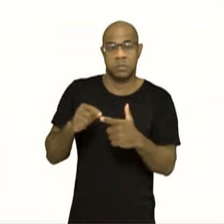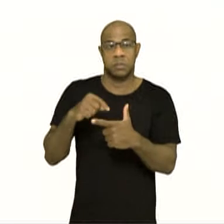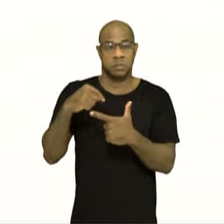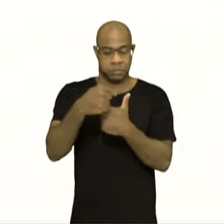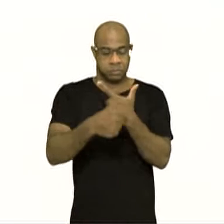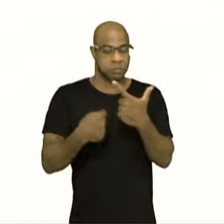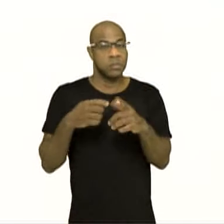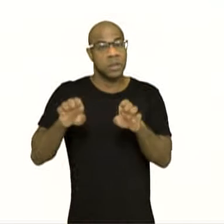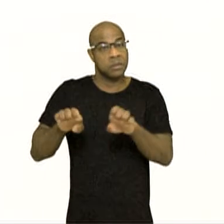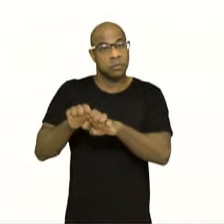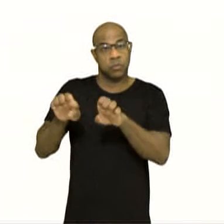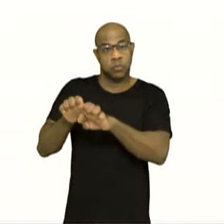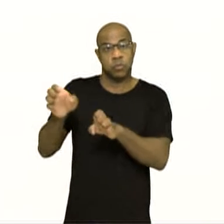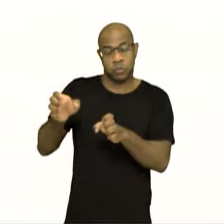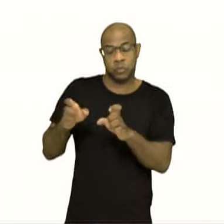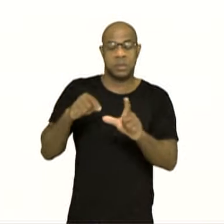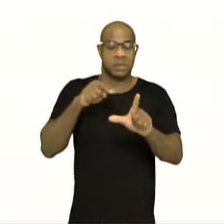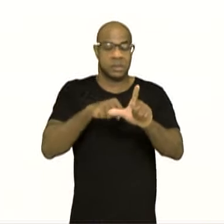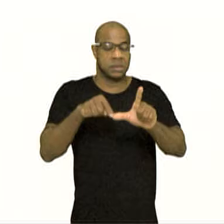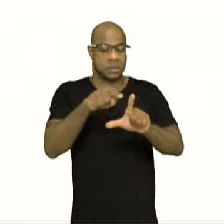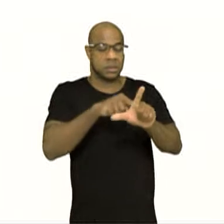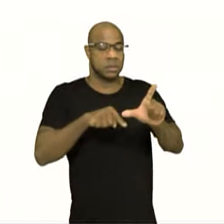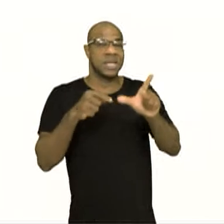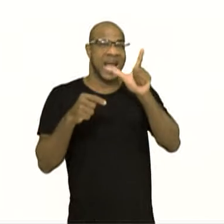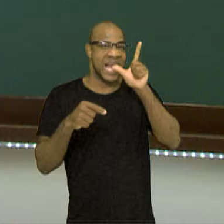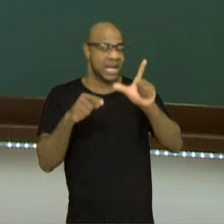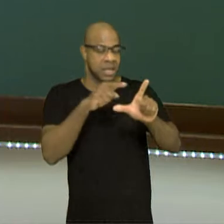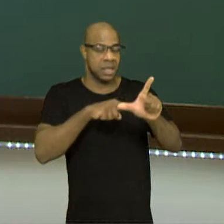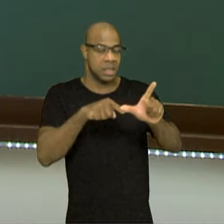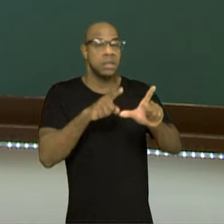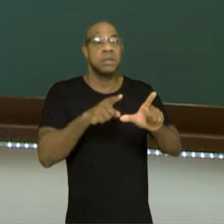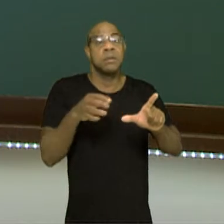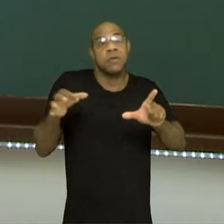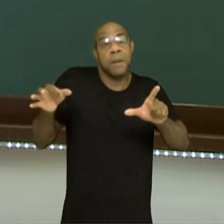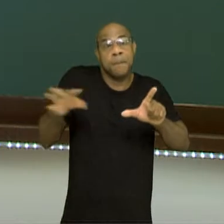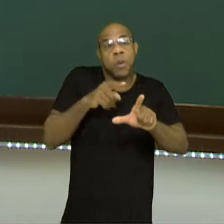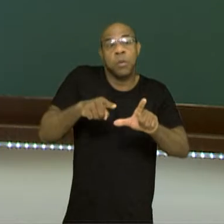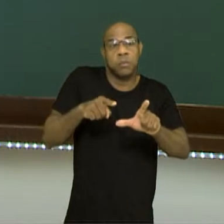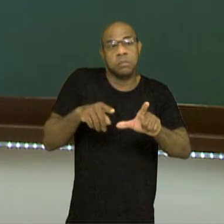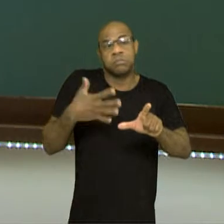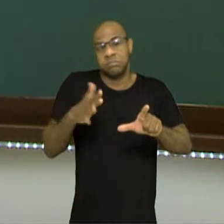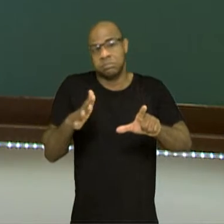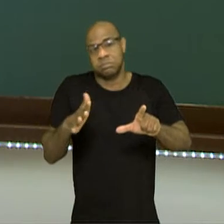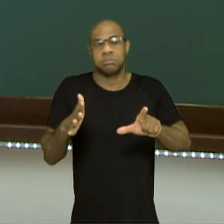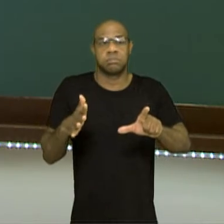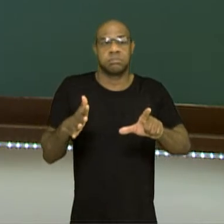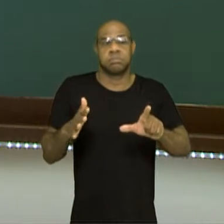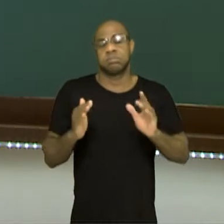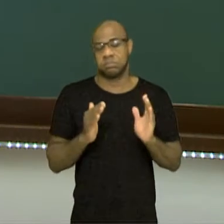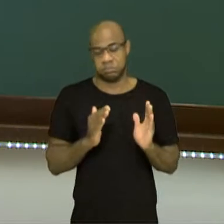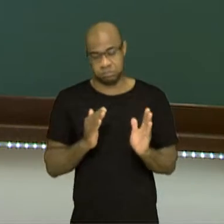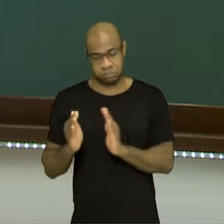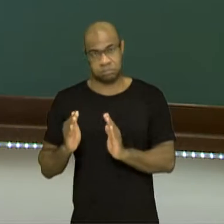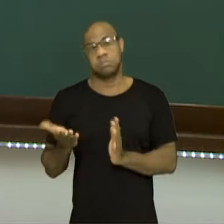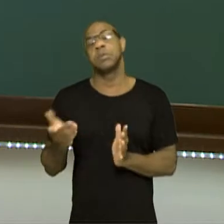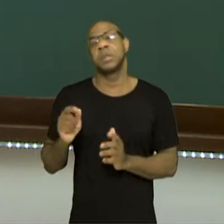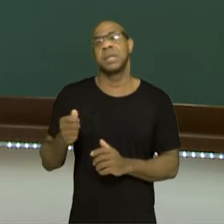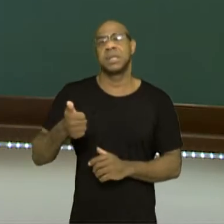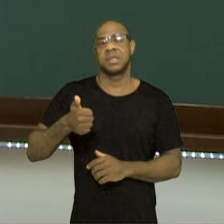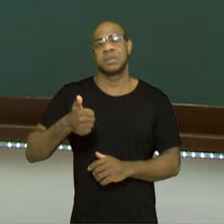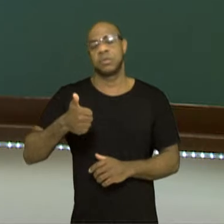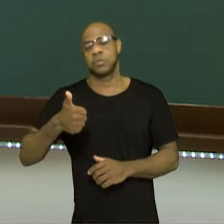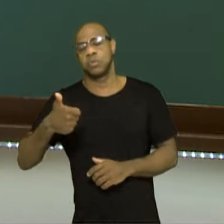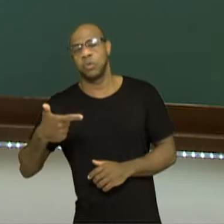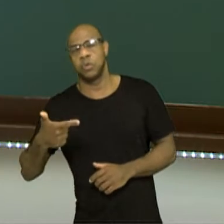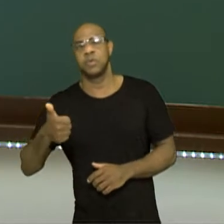suas estruturas do sistema genital, elas só amadurecem realmente ali no período da adolescência, tá?